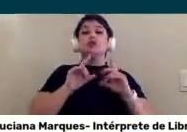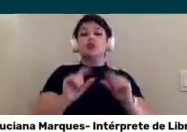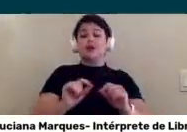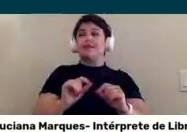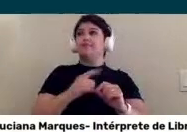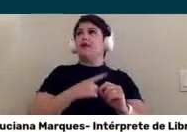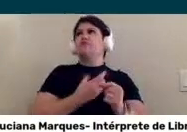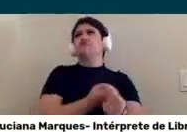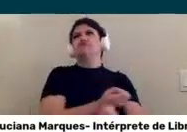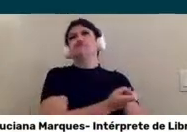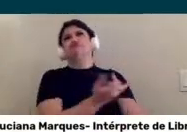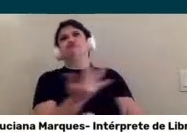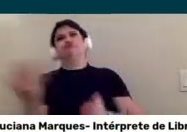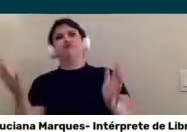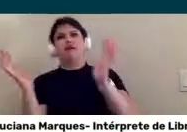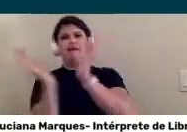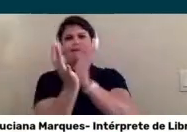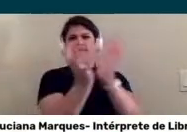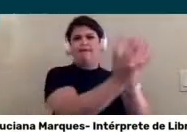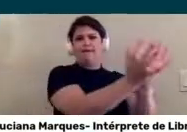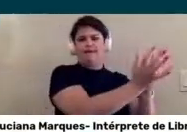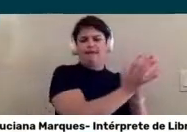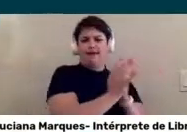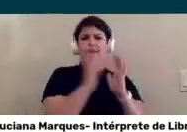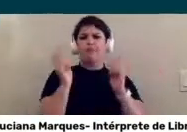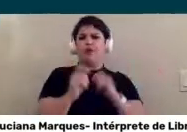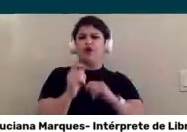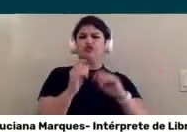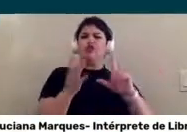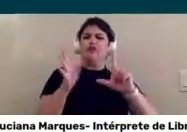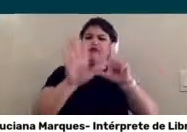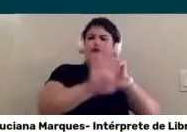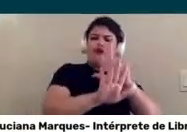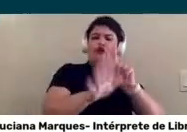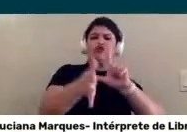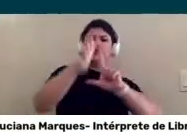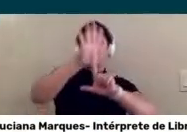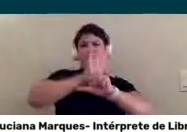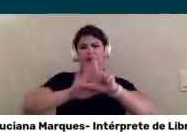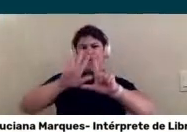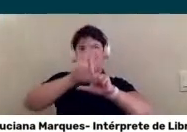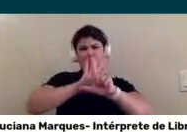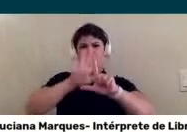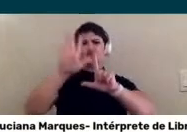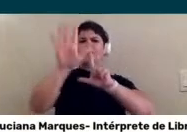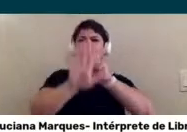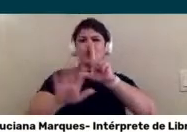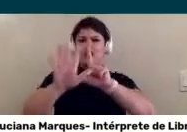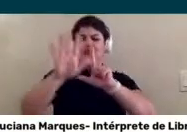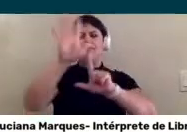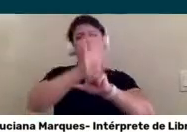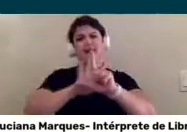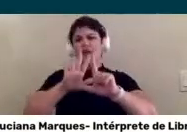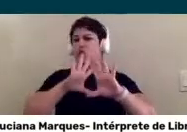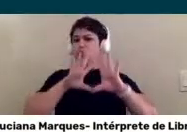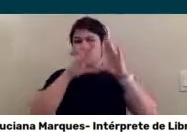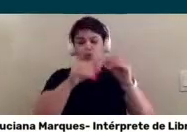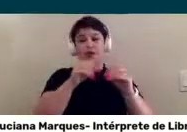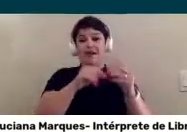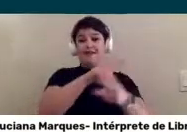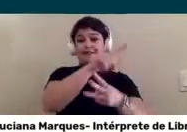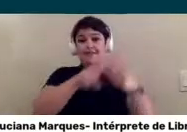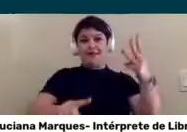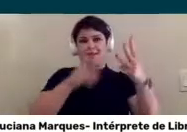de equipes. Podia ser de front, podia ser de back, eram essas três pessoas que tinham que então